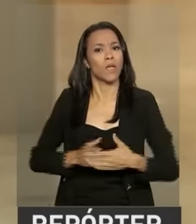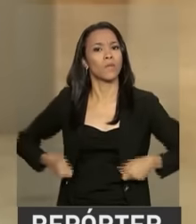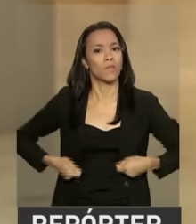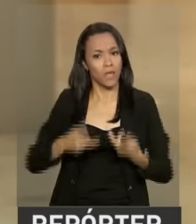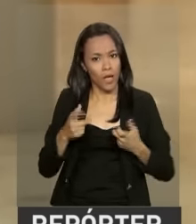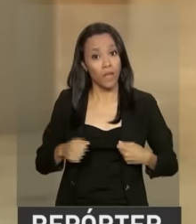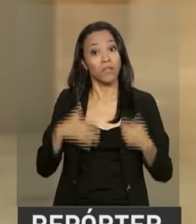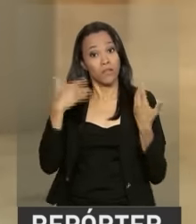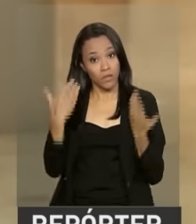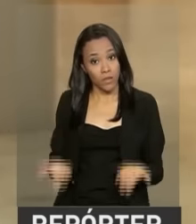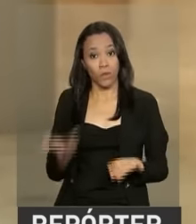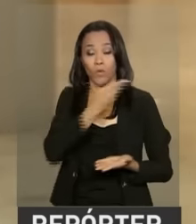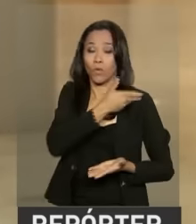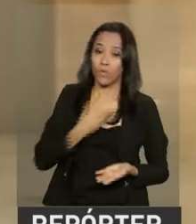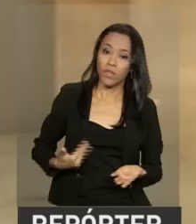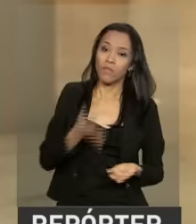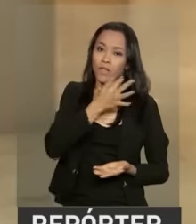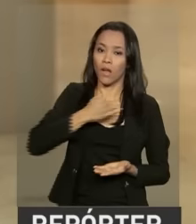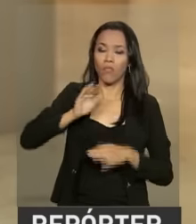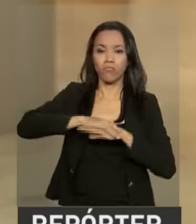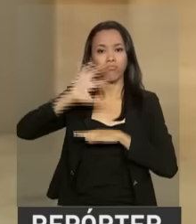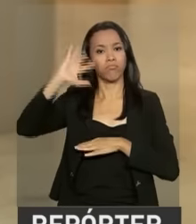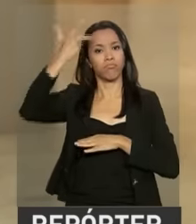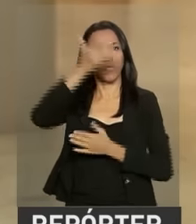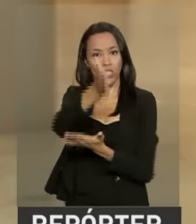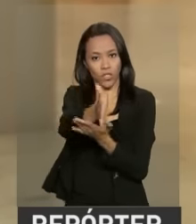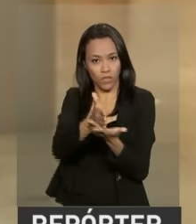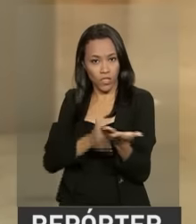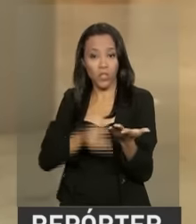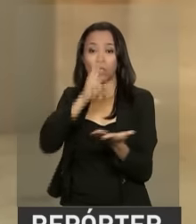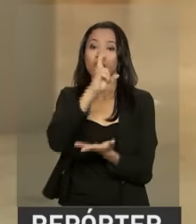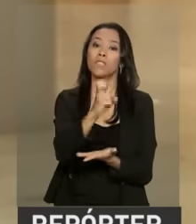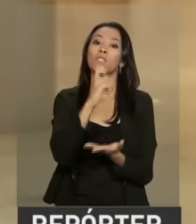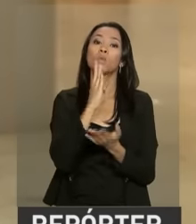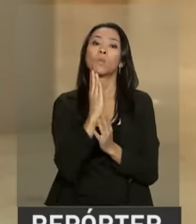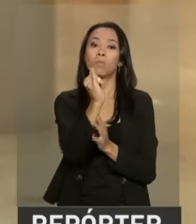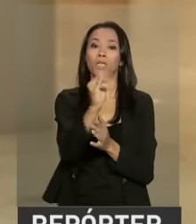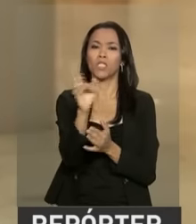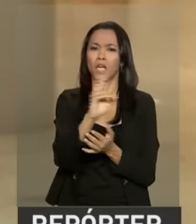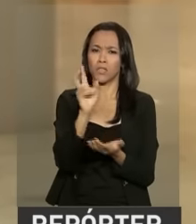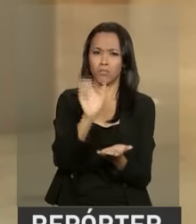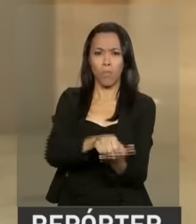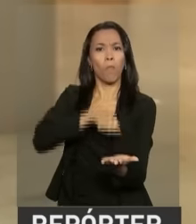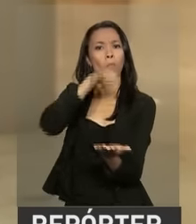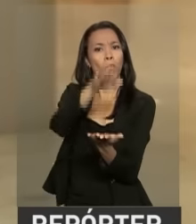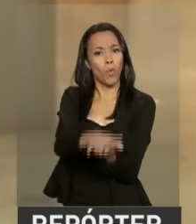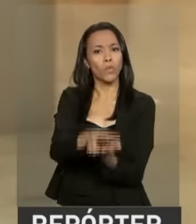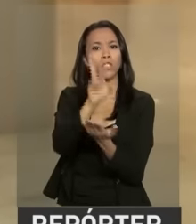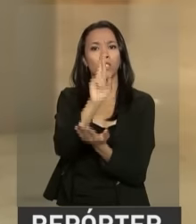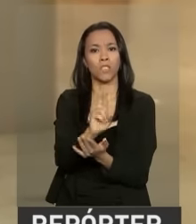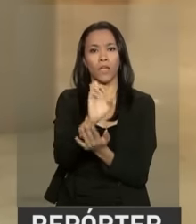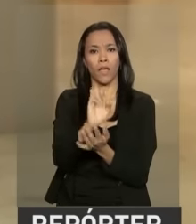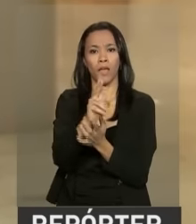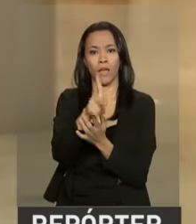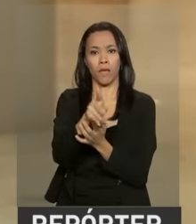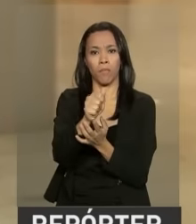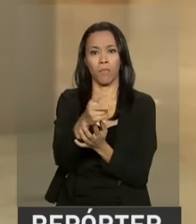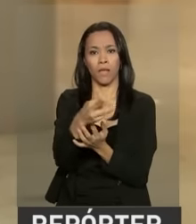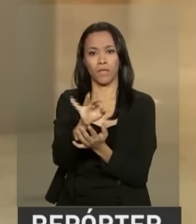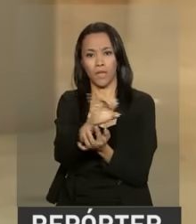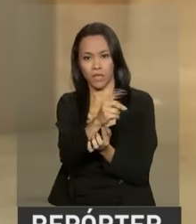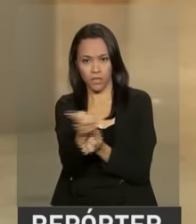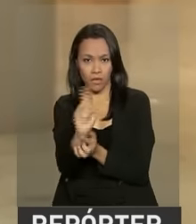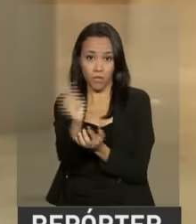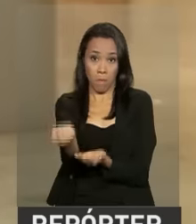união vai dividir com os estados os R bilhões deais provenientes da multa de repatriação paga por